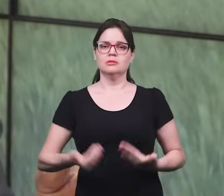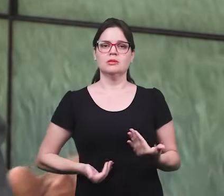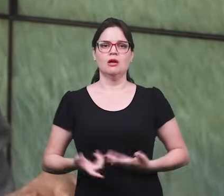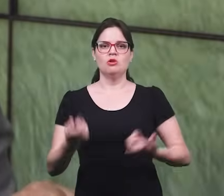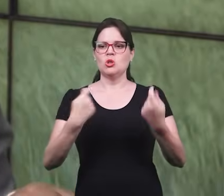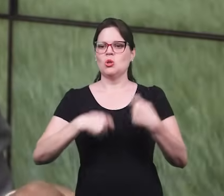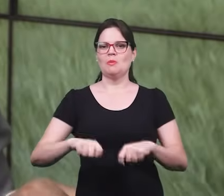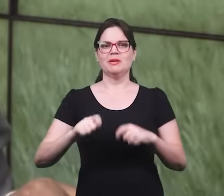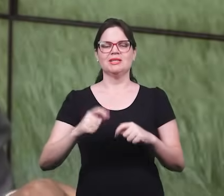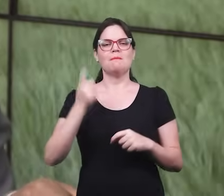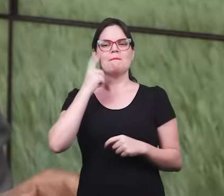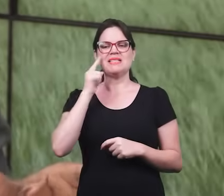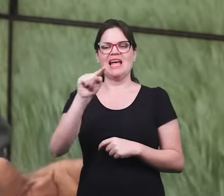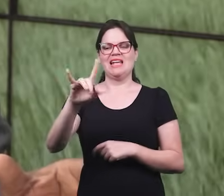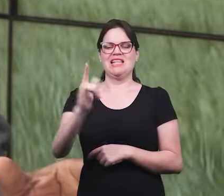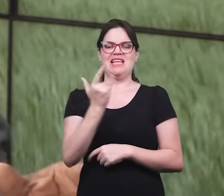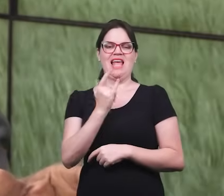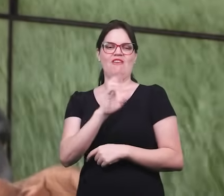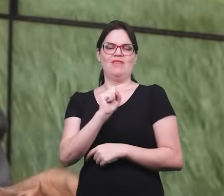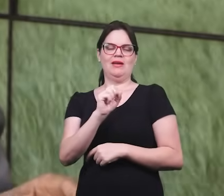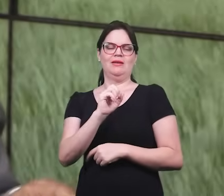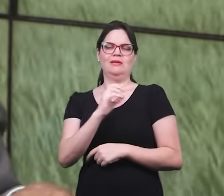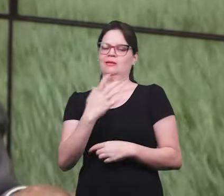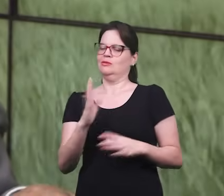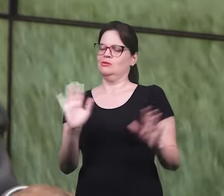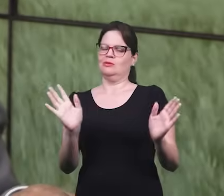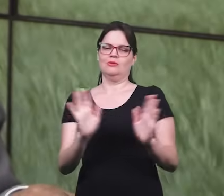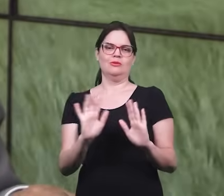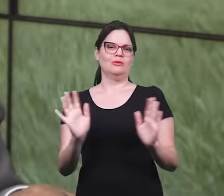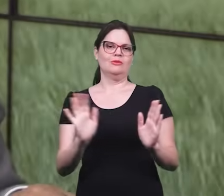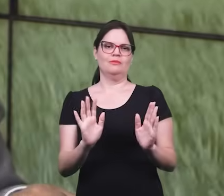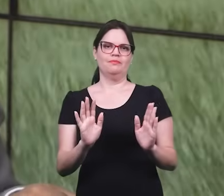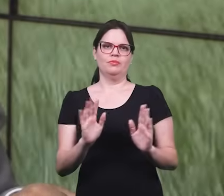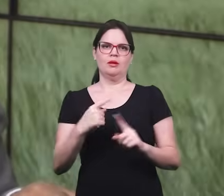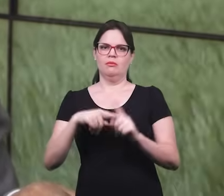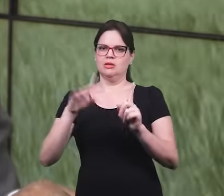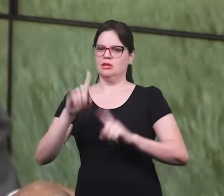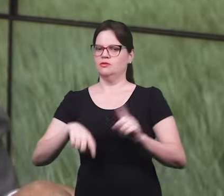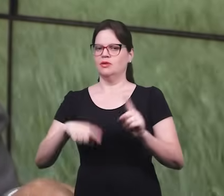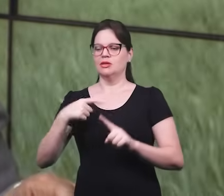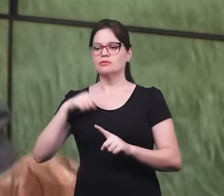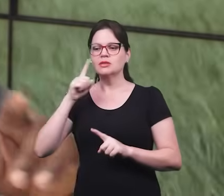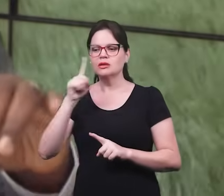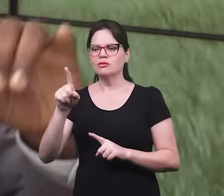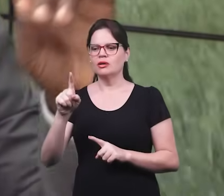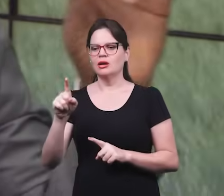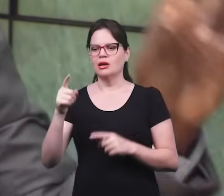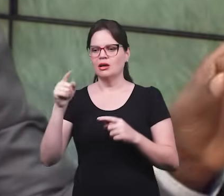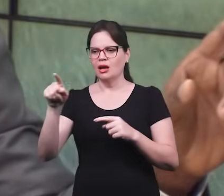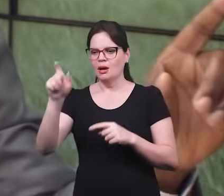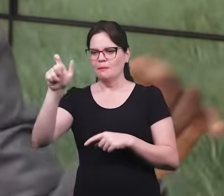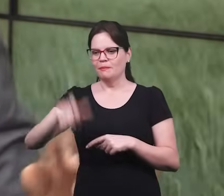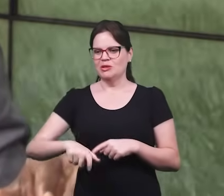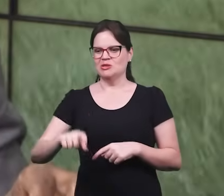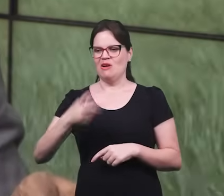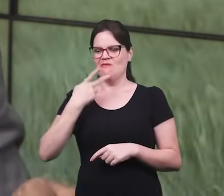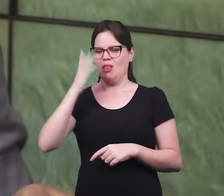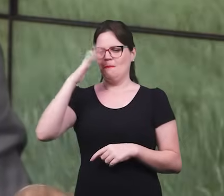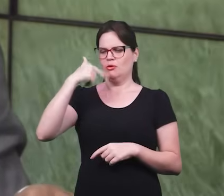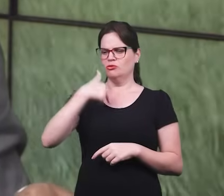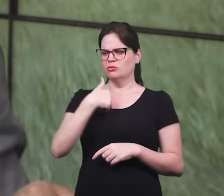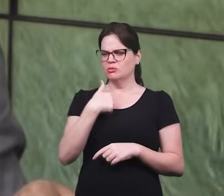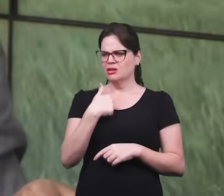alguma da ovelha e às vezes você tem frustração com ovelhas que vão embora fala mal de você como o Pastor